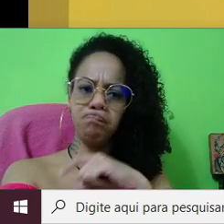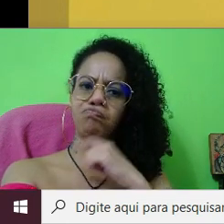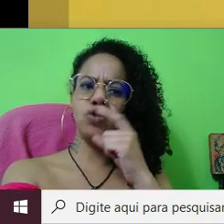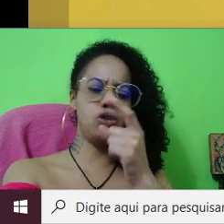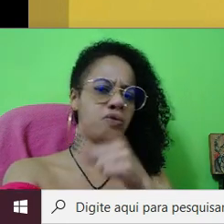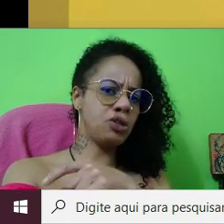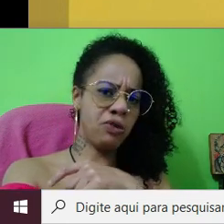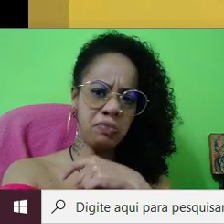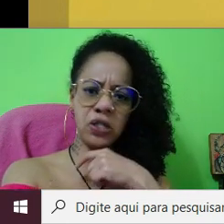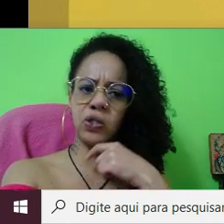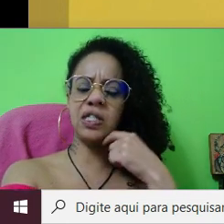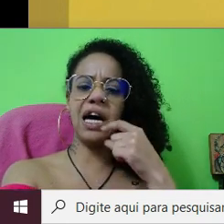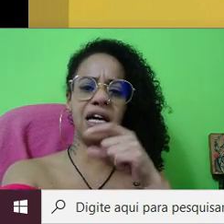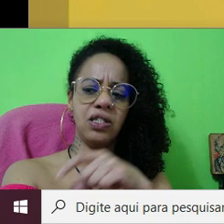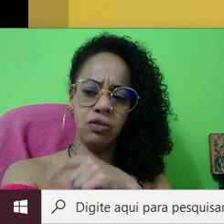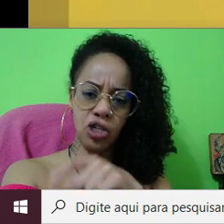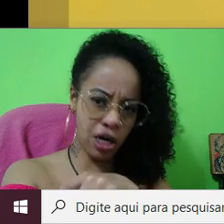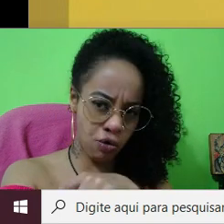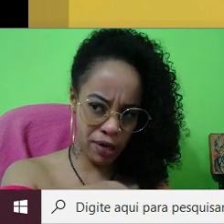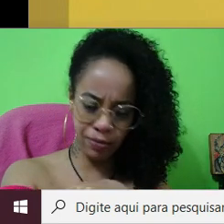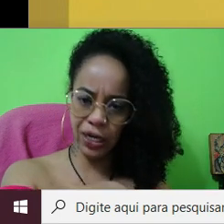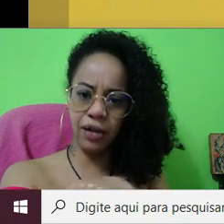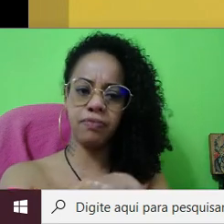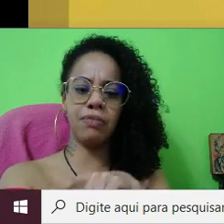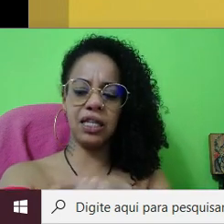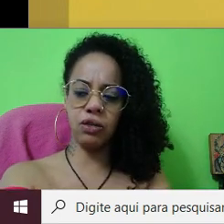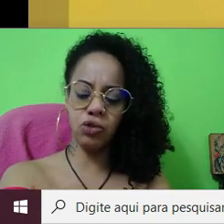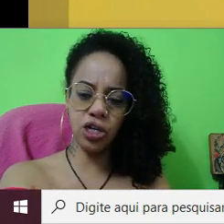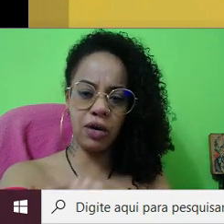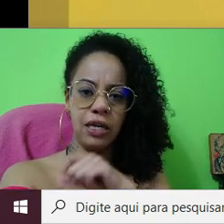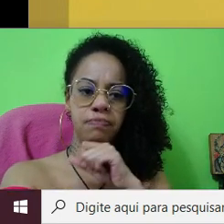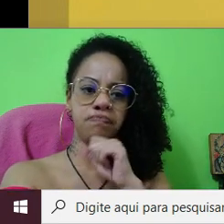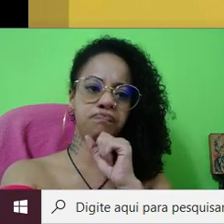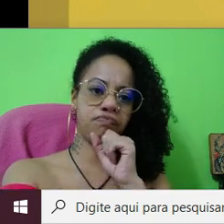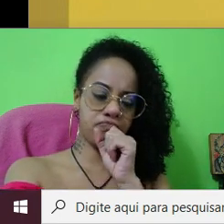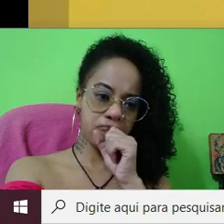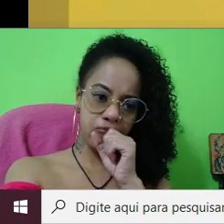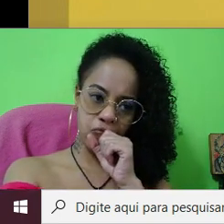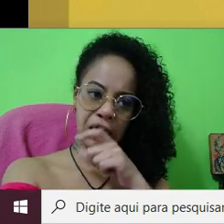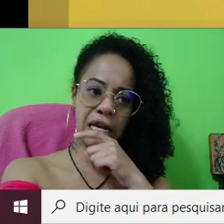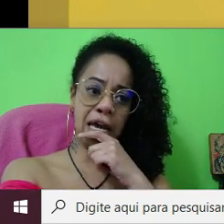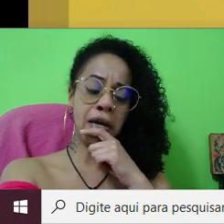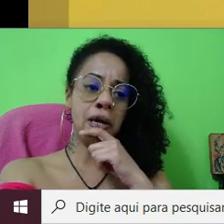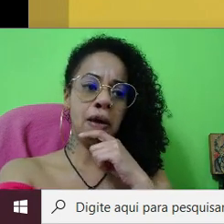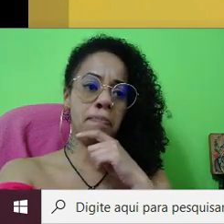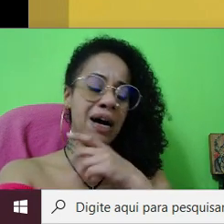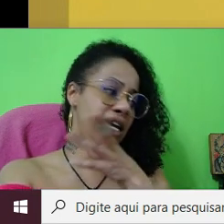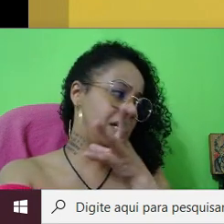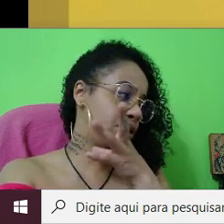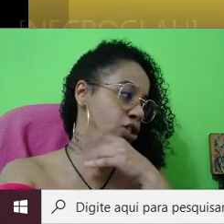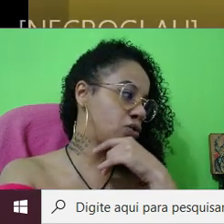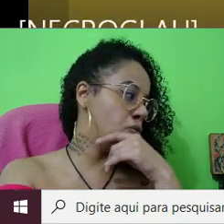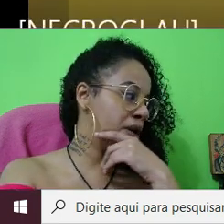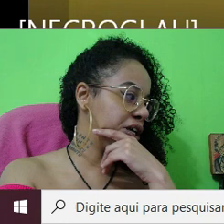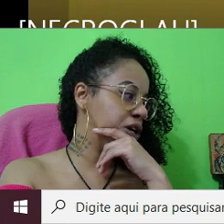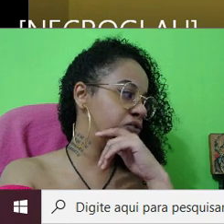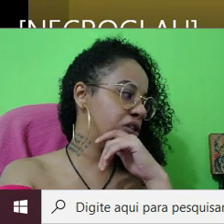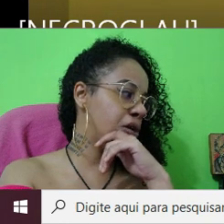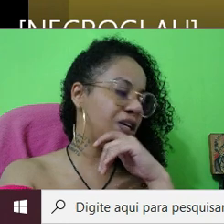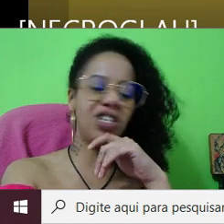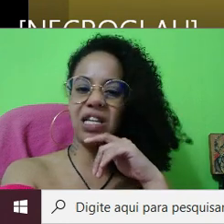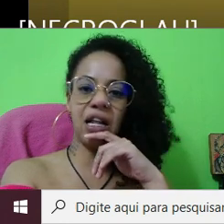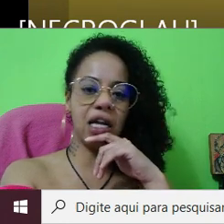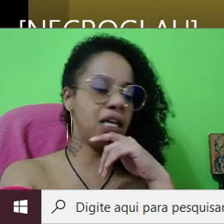dizer assim junto aos movimentos sociais no chão mesmo né batendo o chão ali né mas desculpa